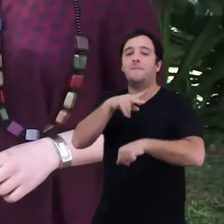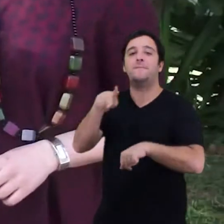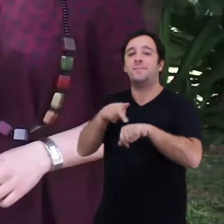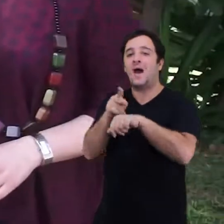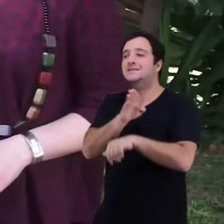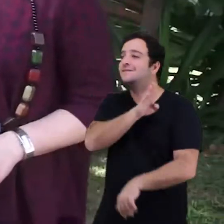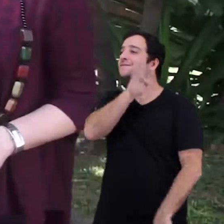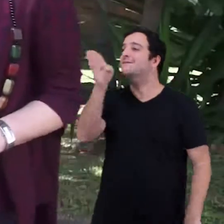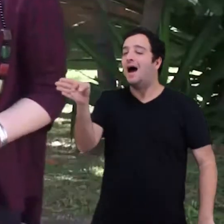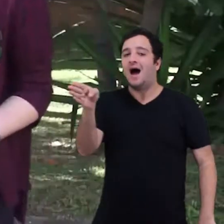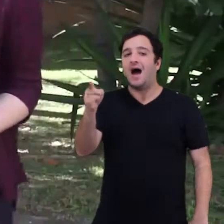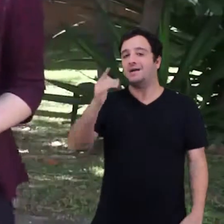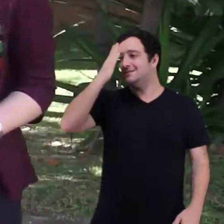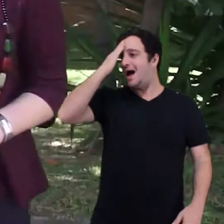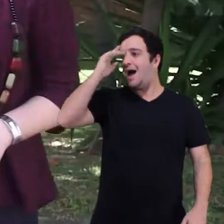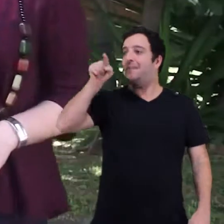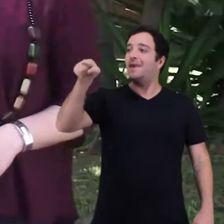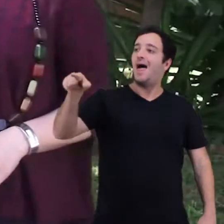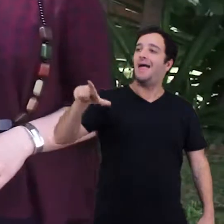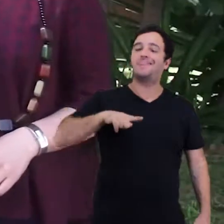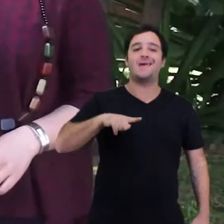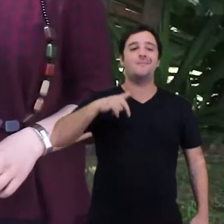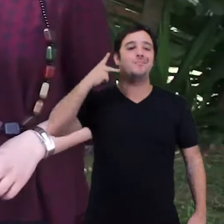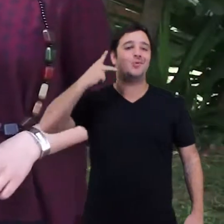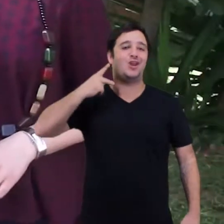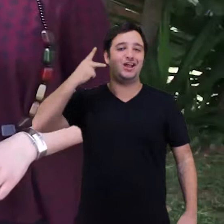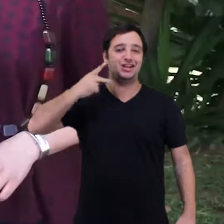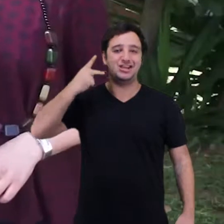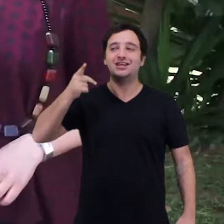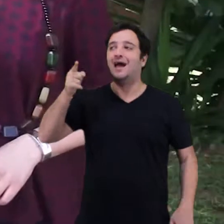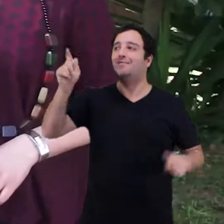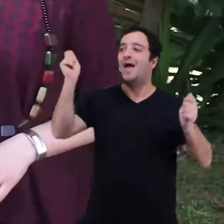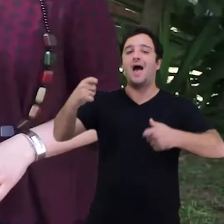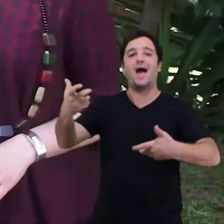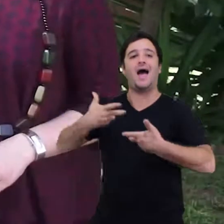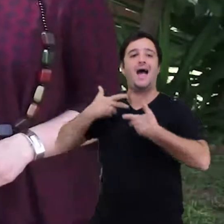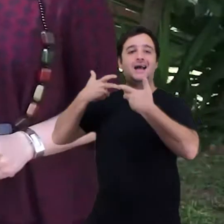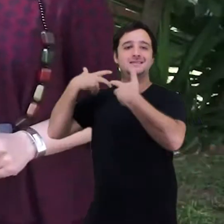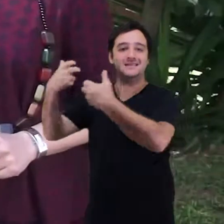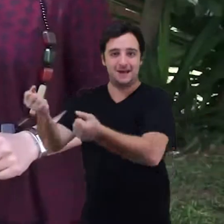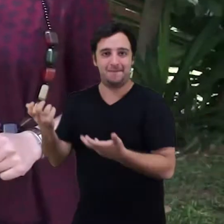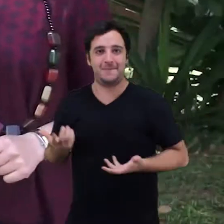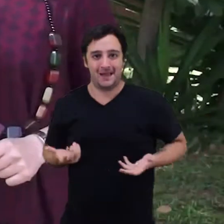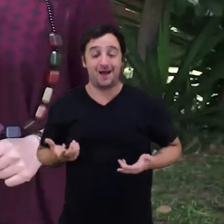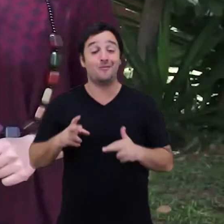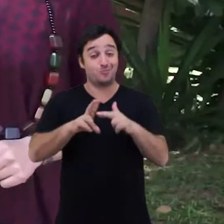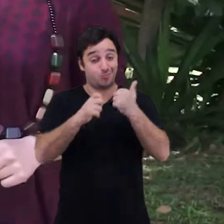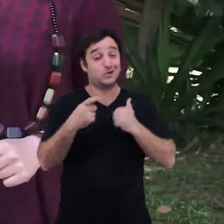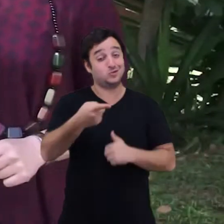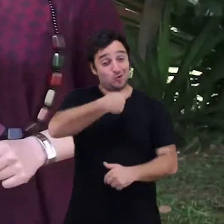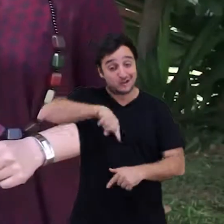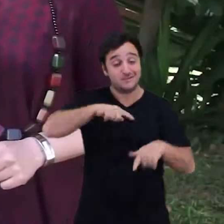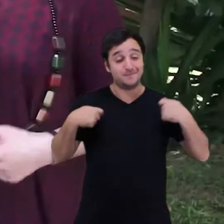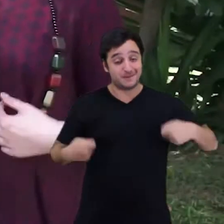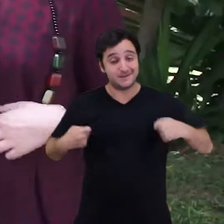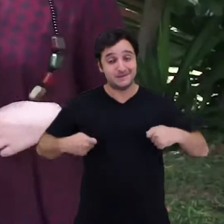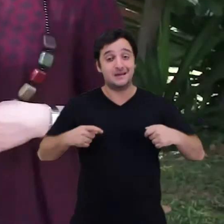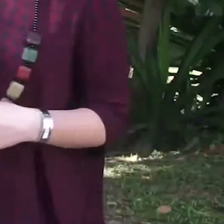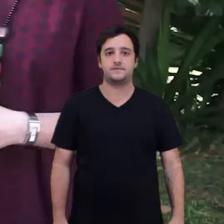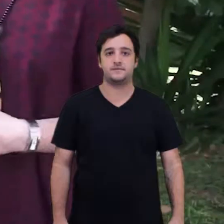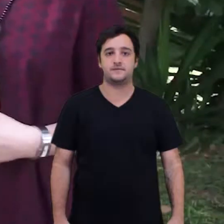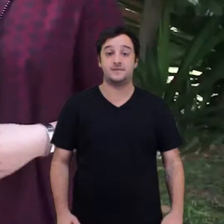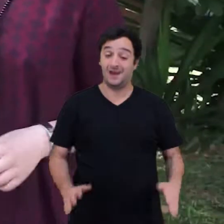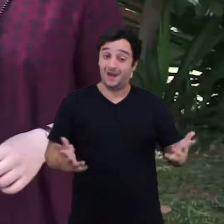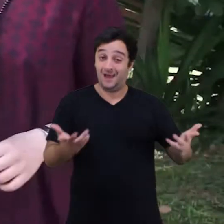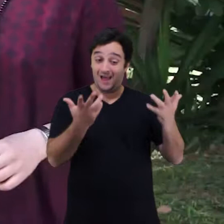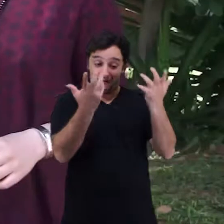dessas práticas em alguns Sim. contextos, como no Brasil. Mas ainda assim, é um mecanismo de proteção internacional que garante